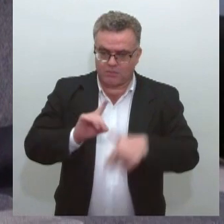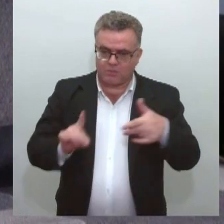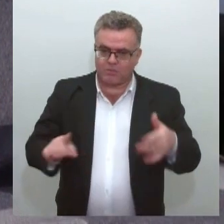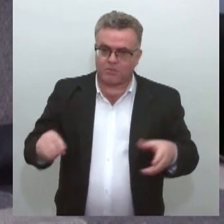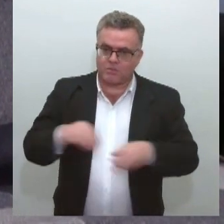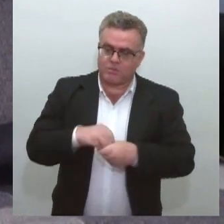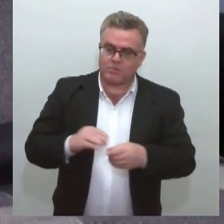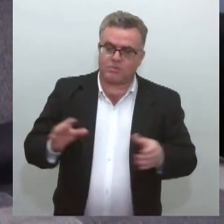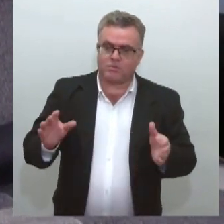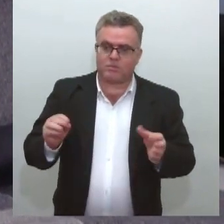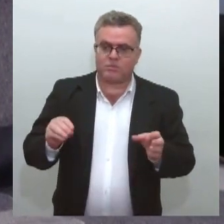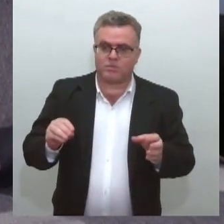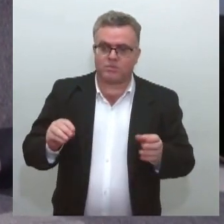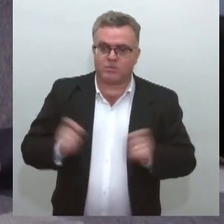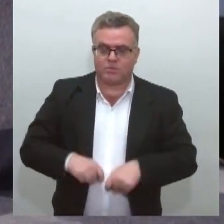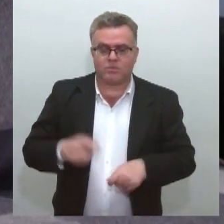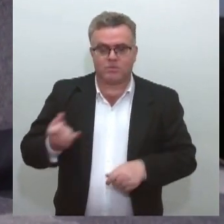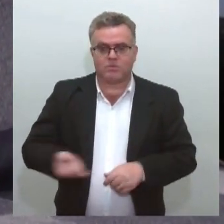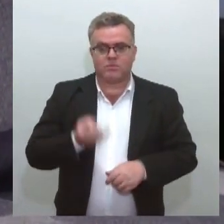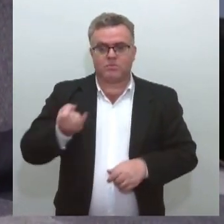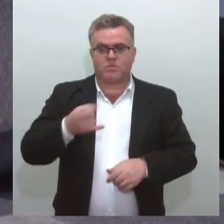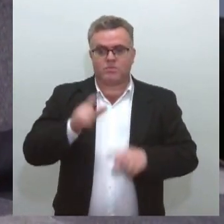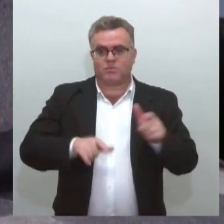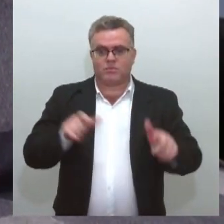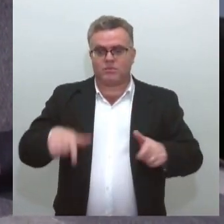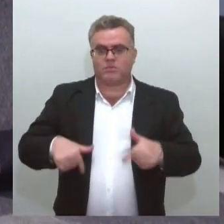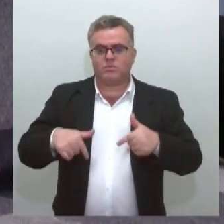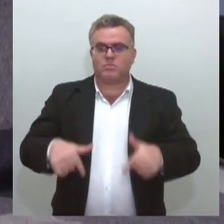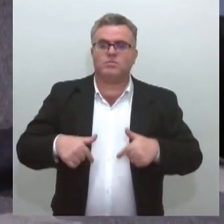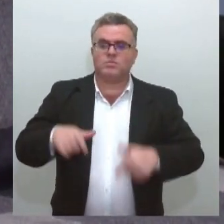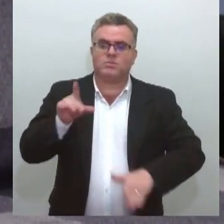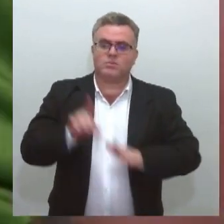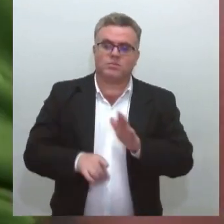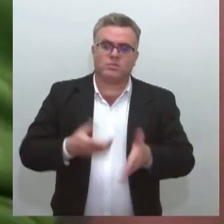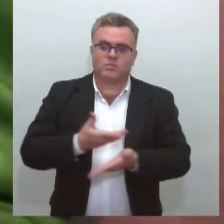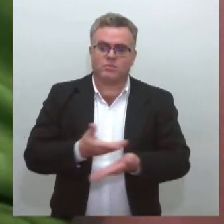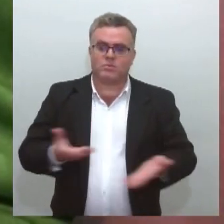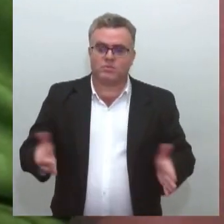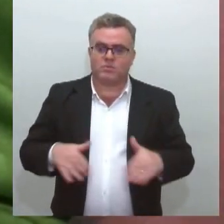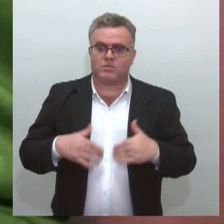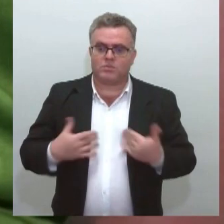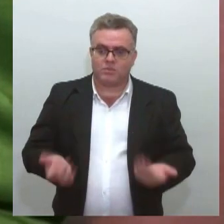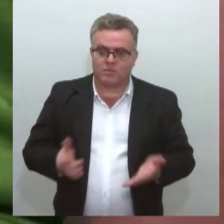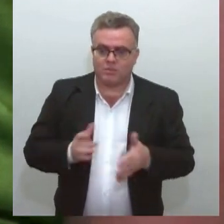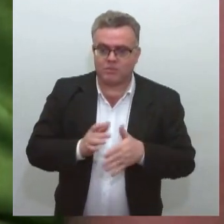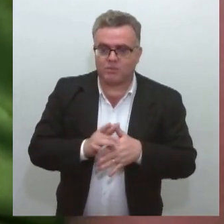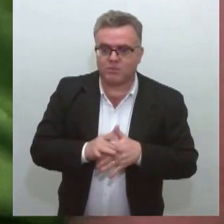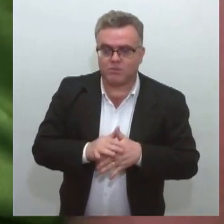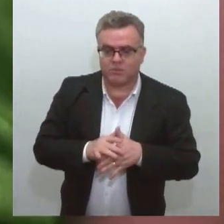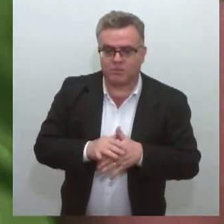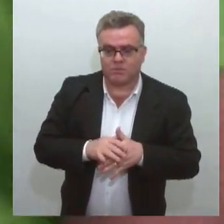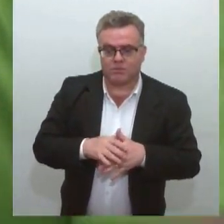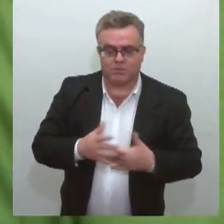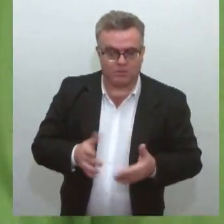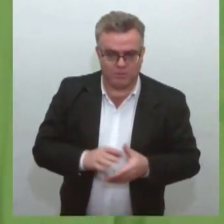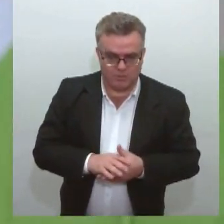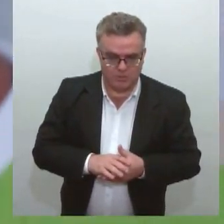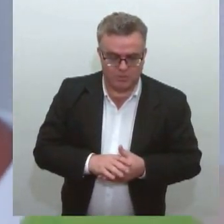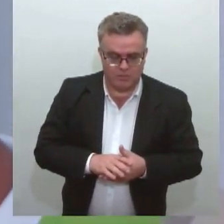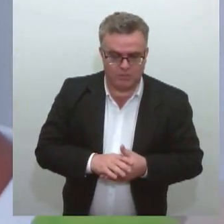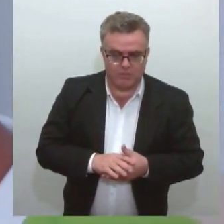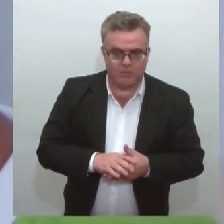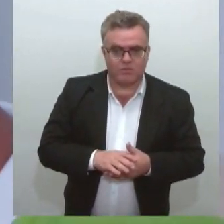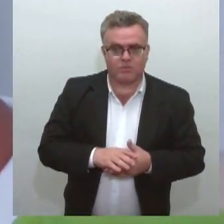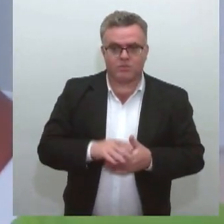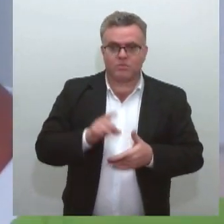avanço significativo na luta pelos direitos dos pacientes com doenças renais crônicas no estado. Ela não apenas